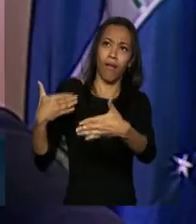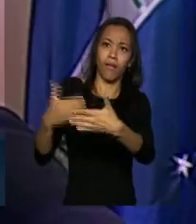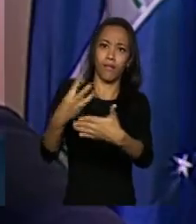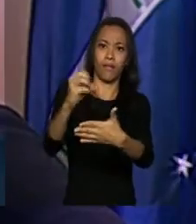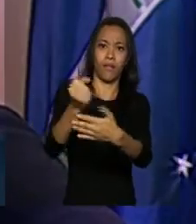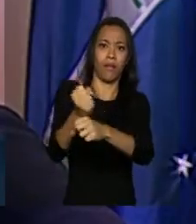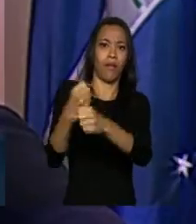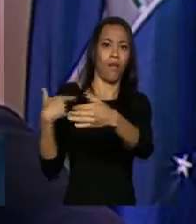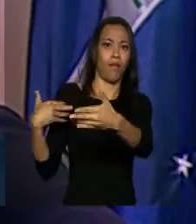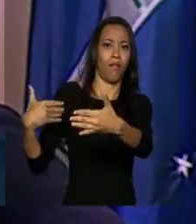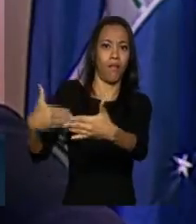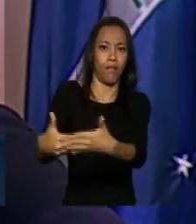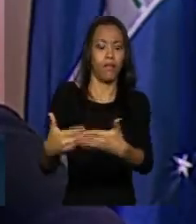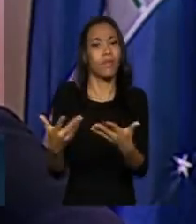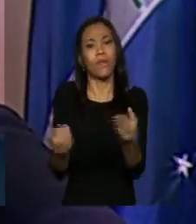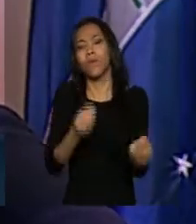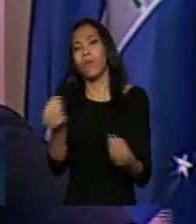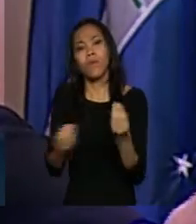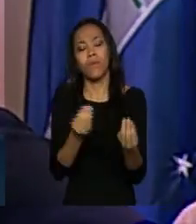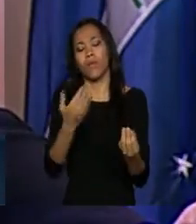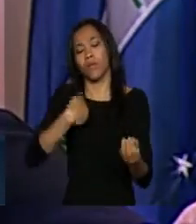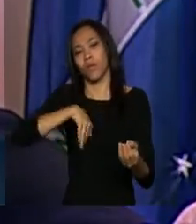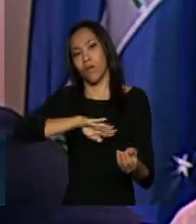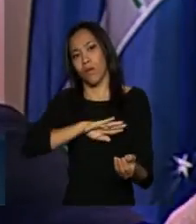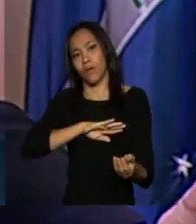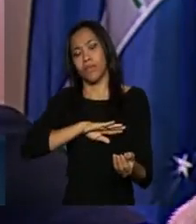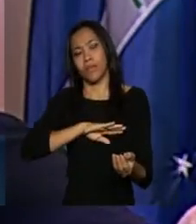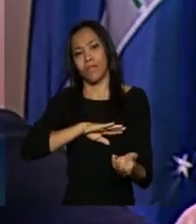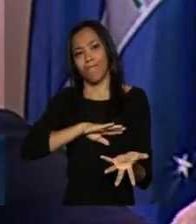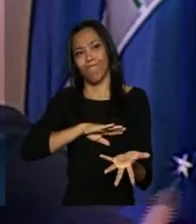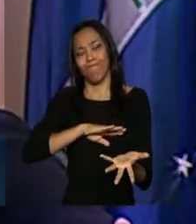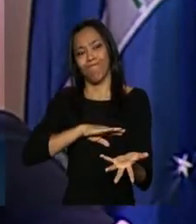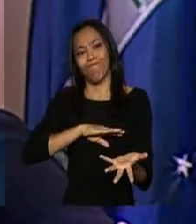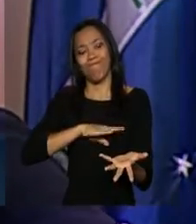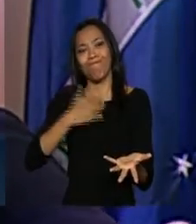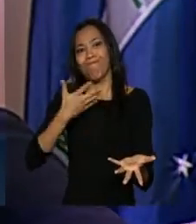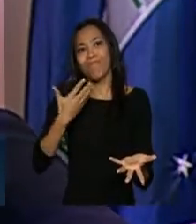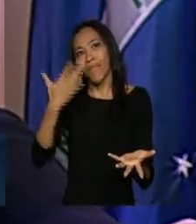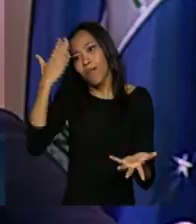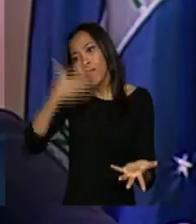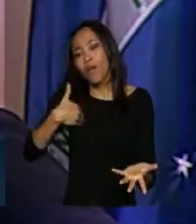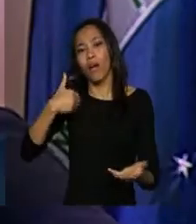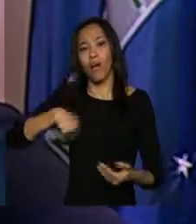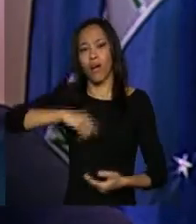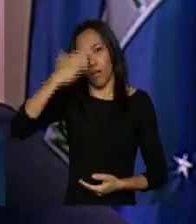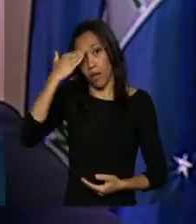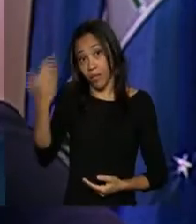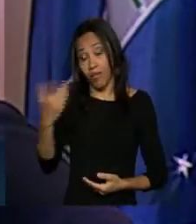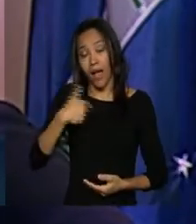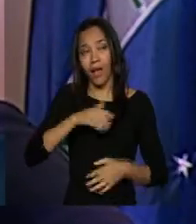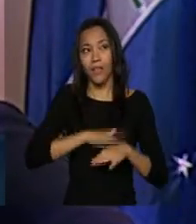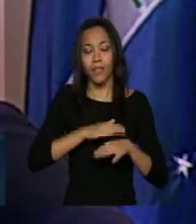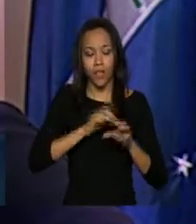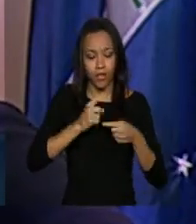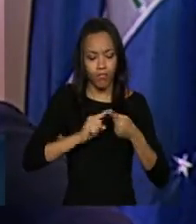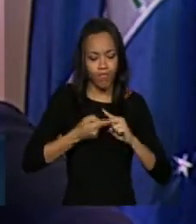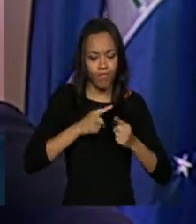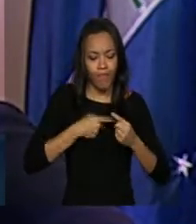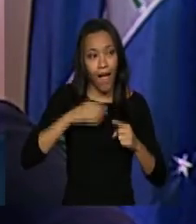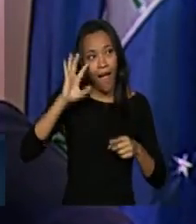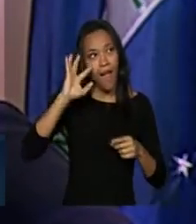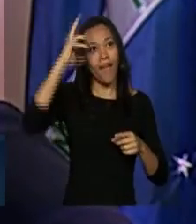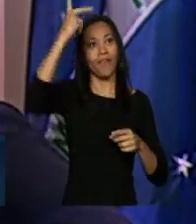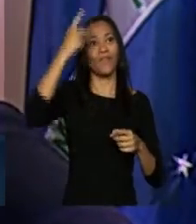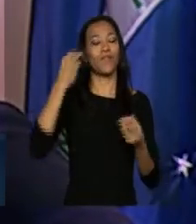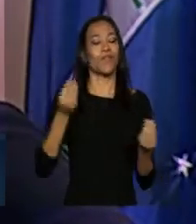trajetória. Como é que a gente poderia demonstrar o nosso agradecimento? E a gente resolveu, senhora ministra, fazer